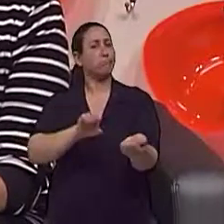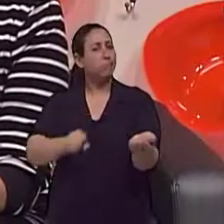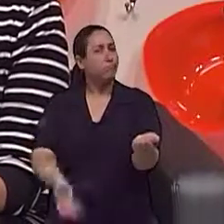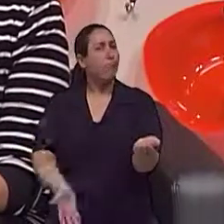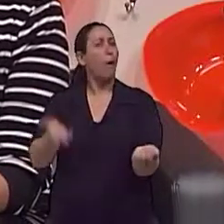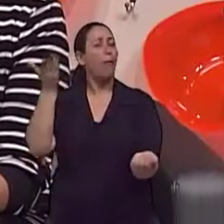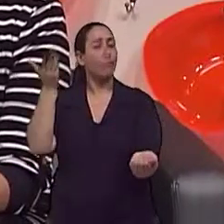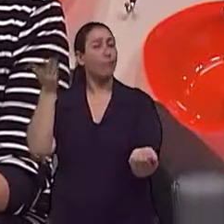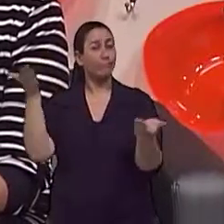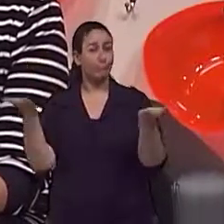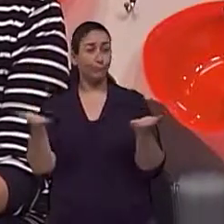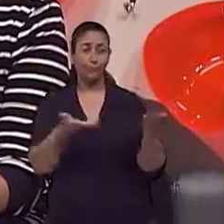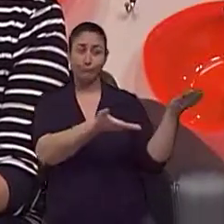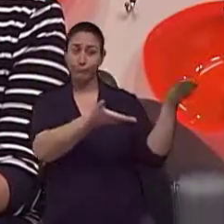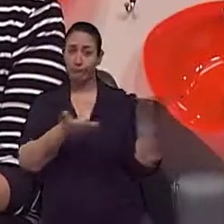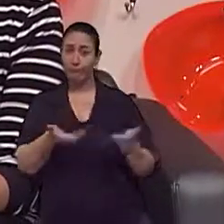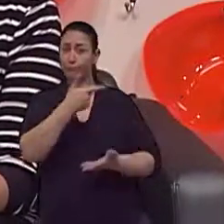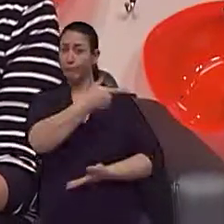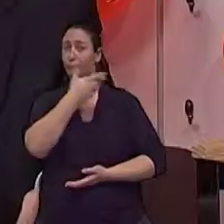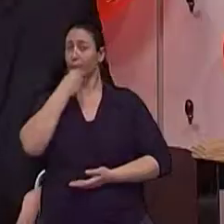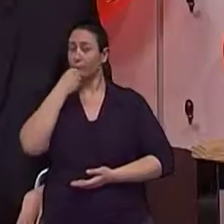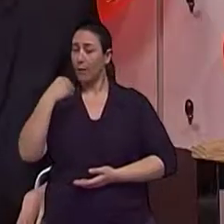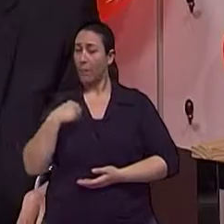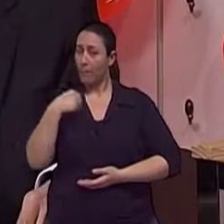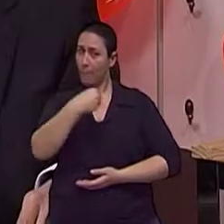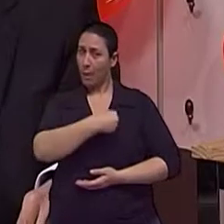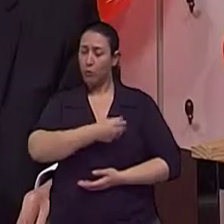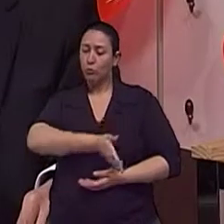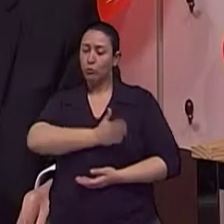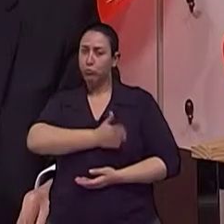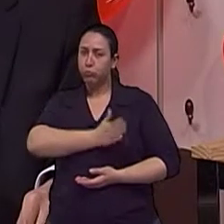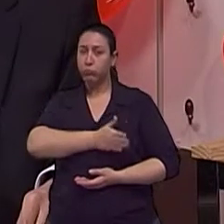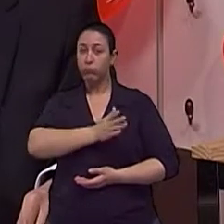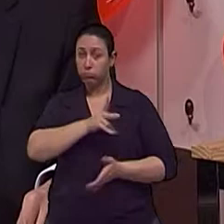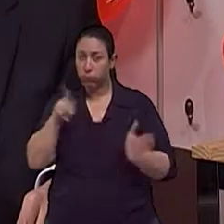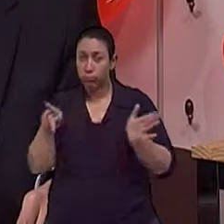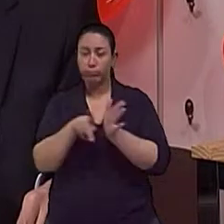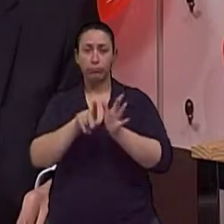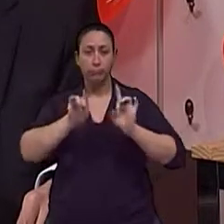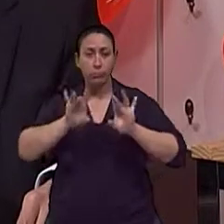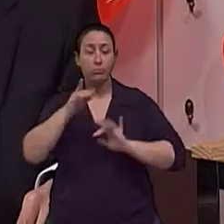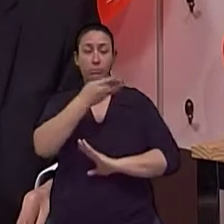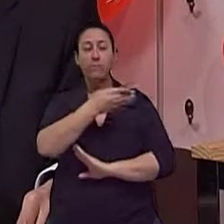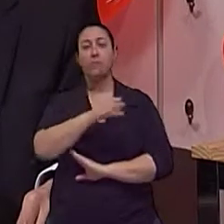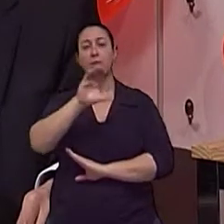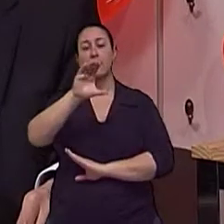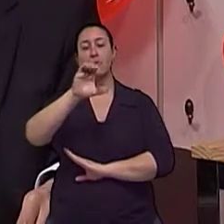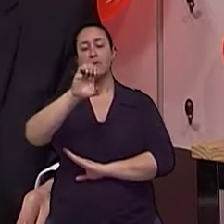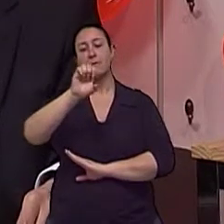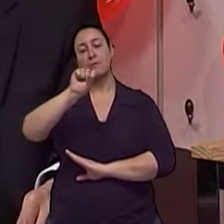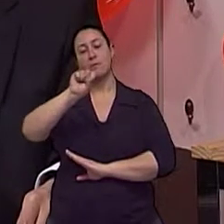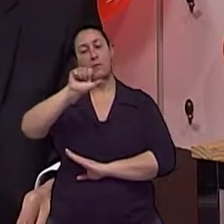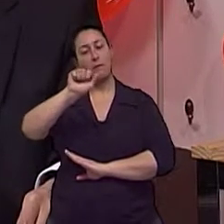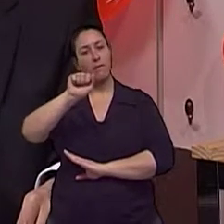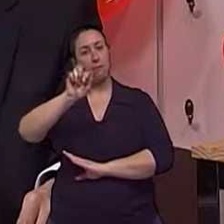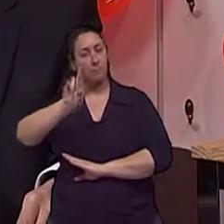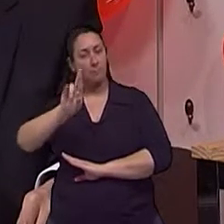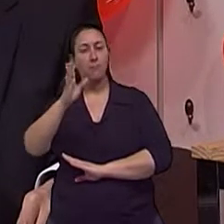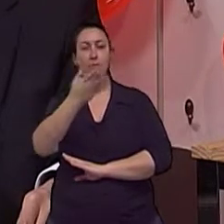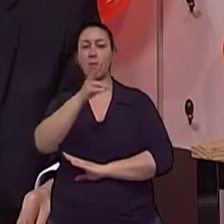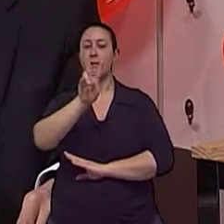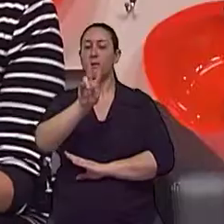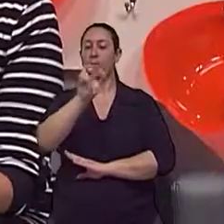recebo com muito prazer hoje no programa o médico cardiologista César Vander Santi do CDC